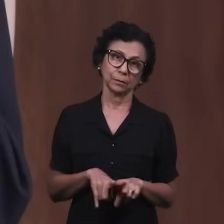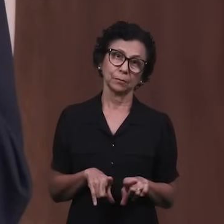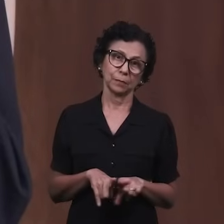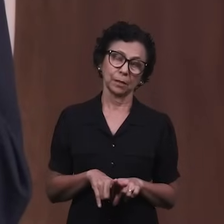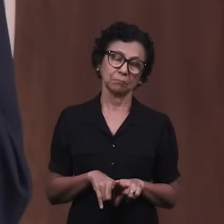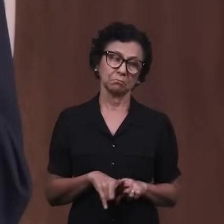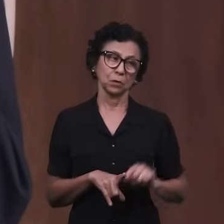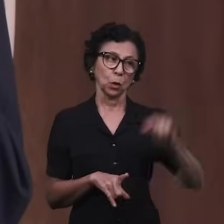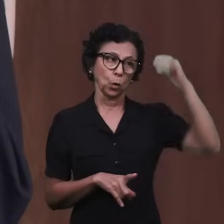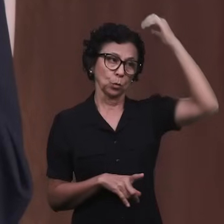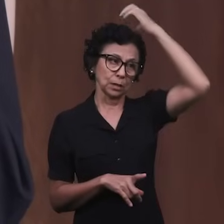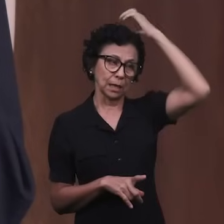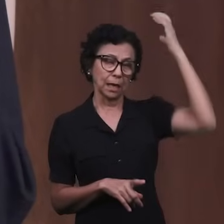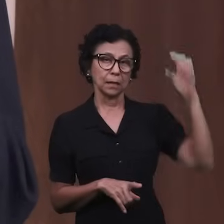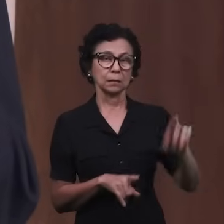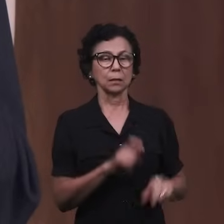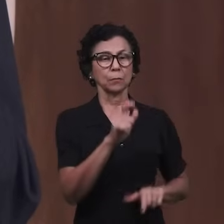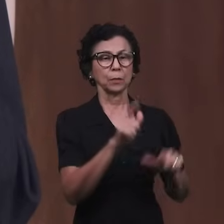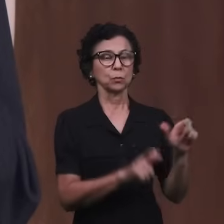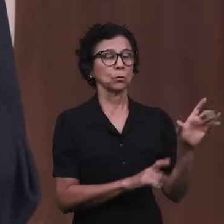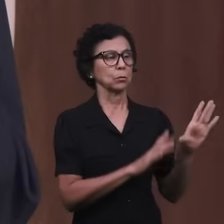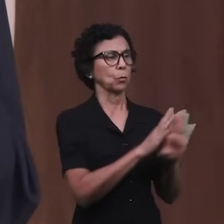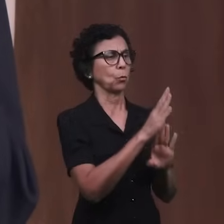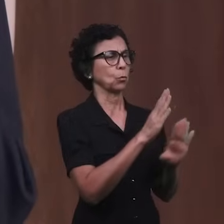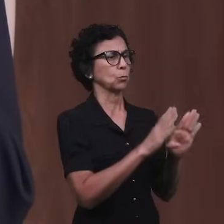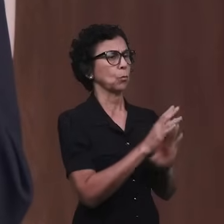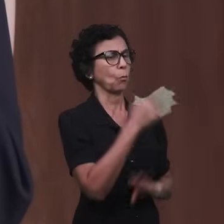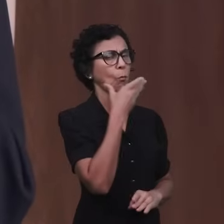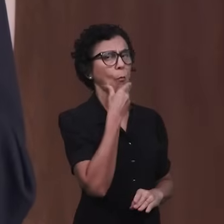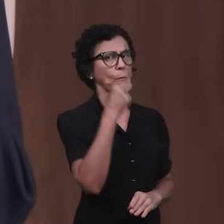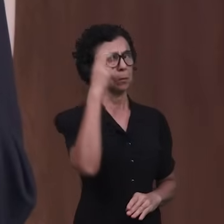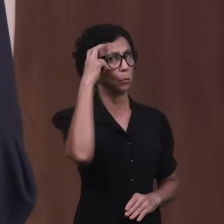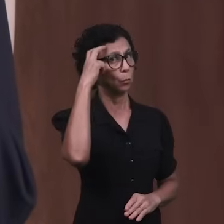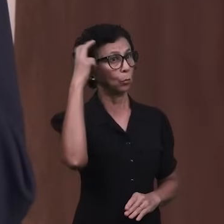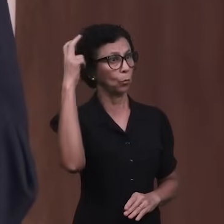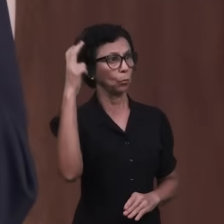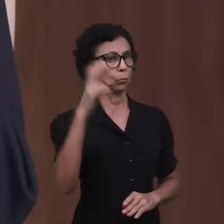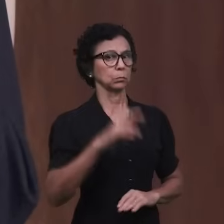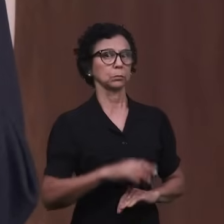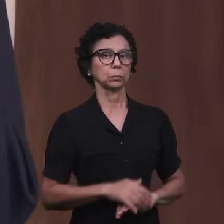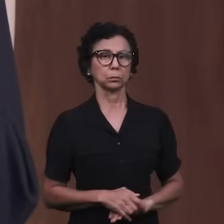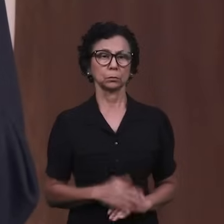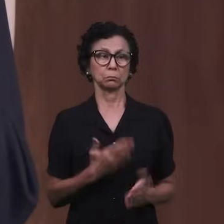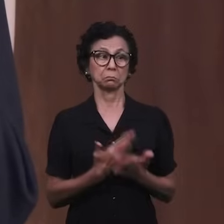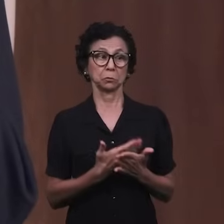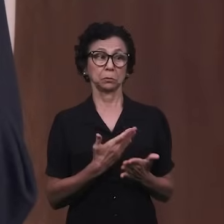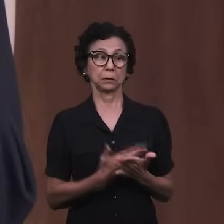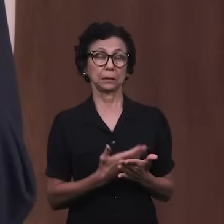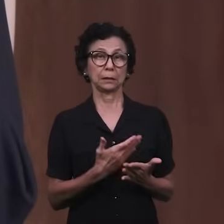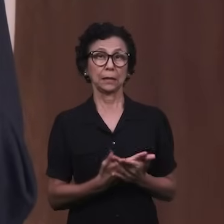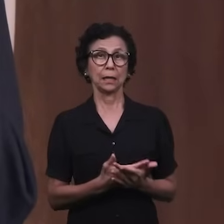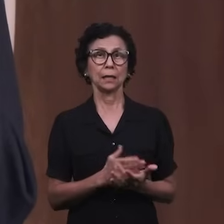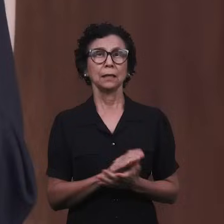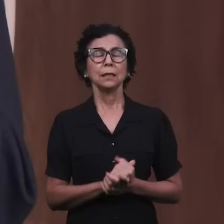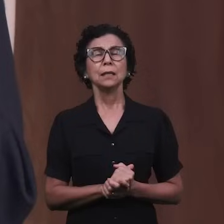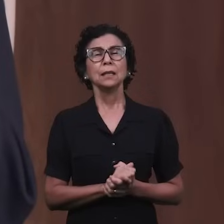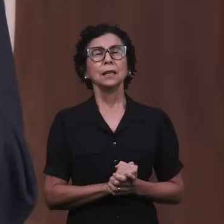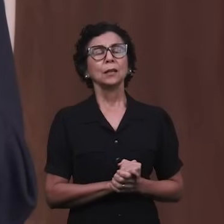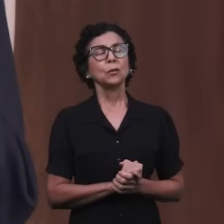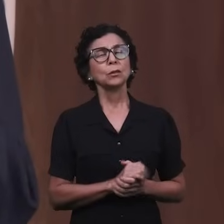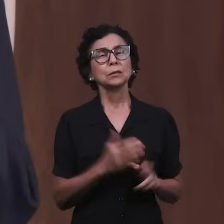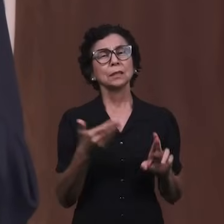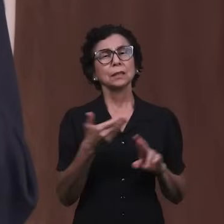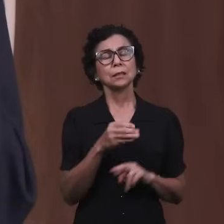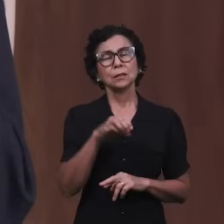presentes dias, né? Tem conselheiros, homens sábios, homens preparados. Agora, quando chama eles